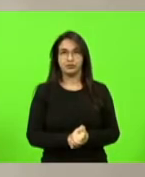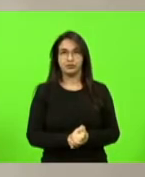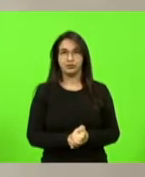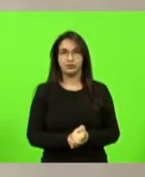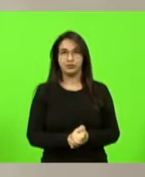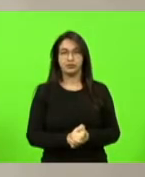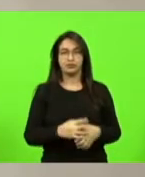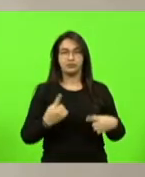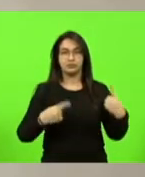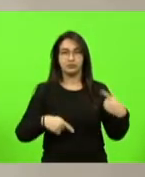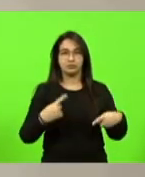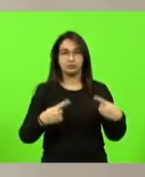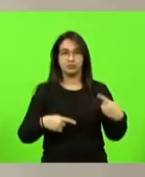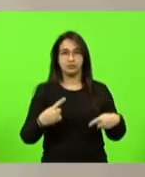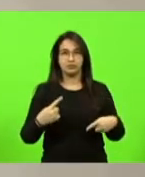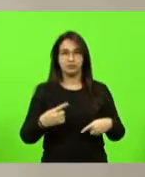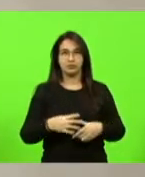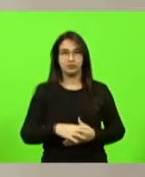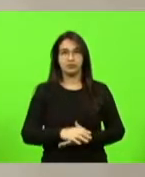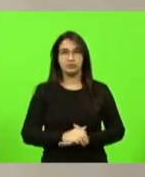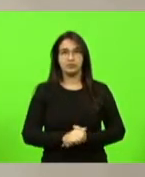Em discussão.